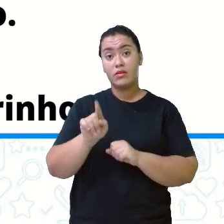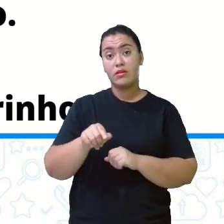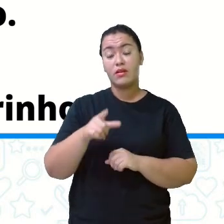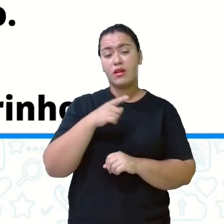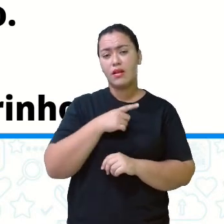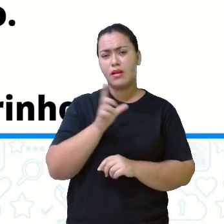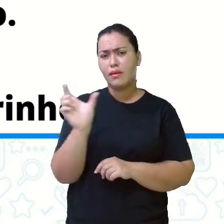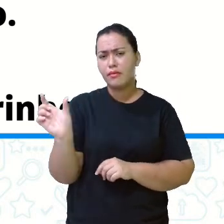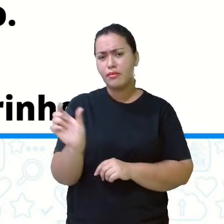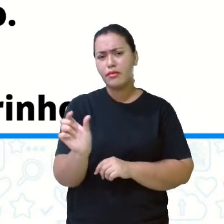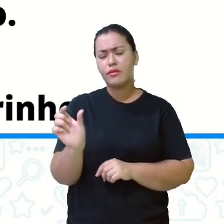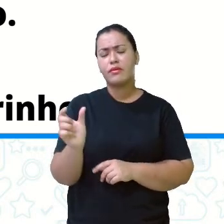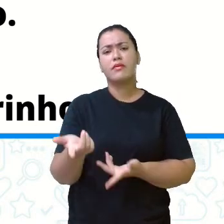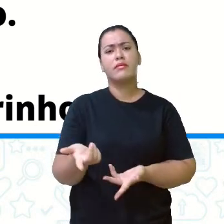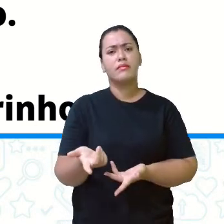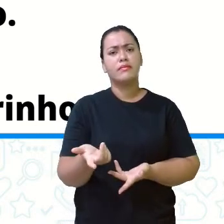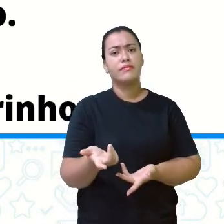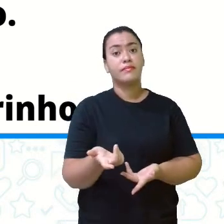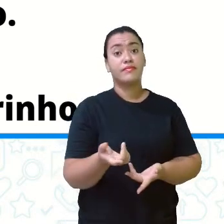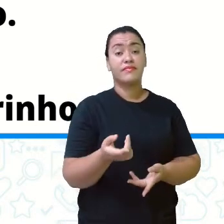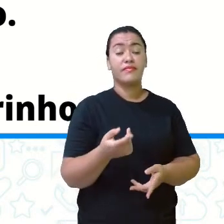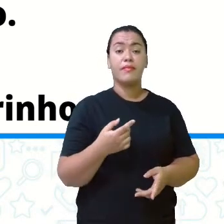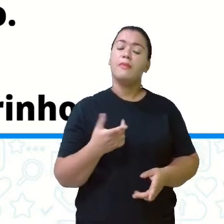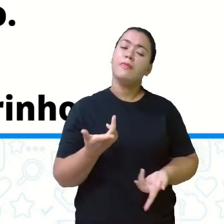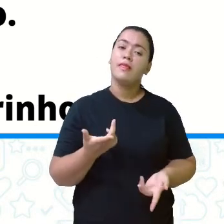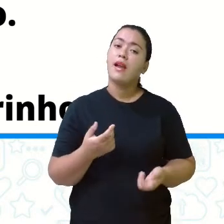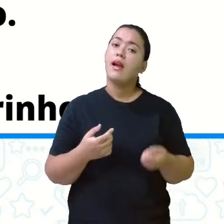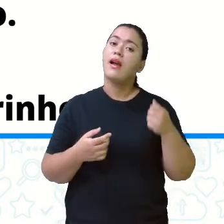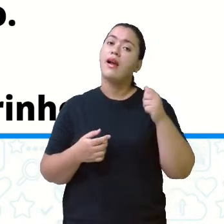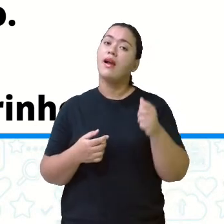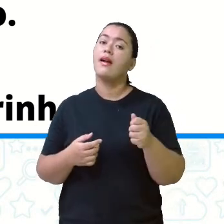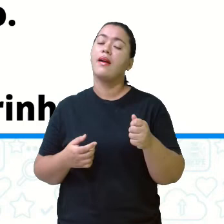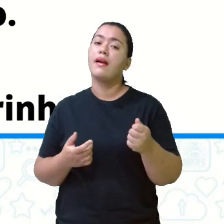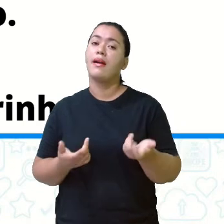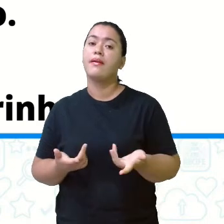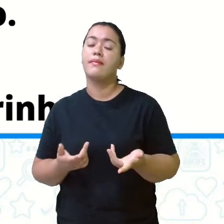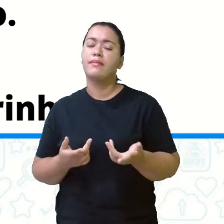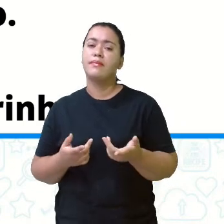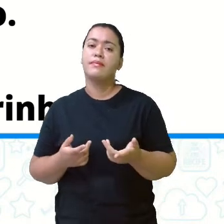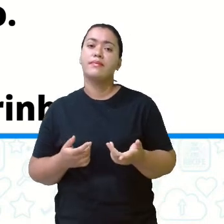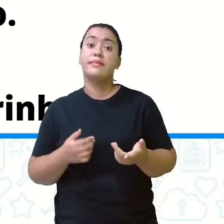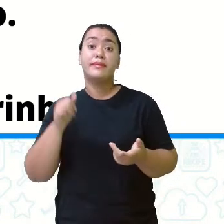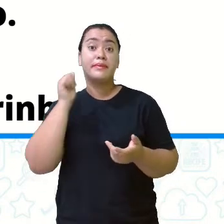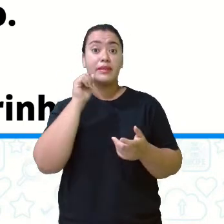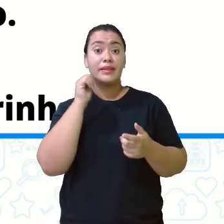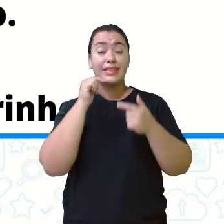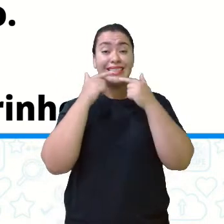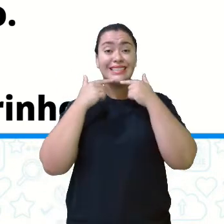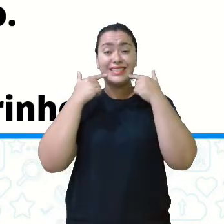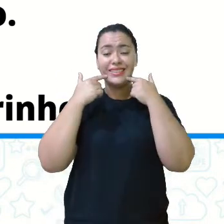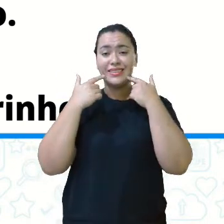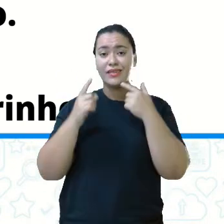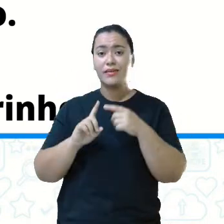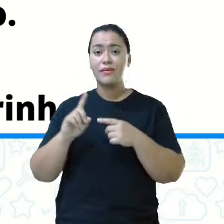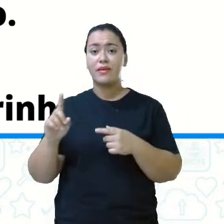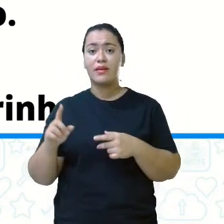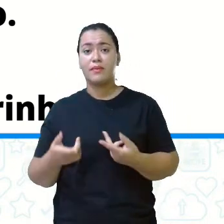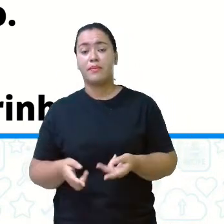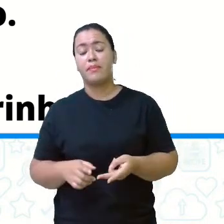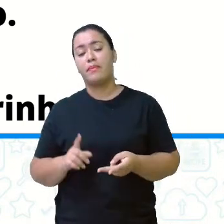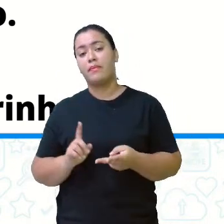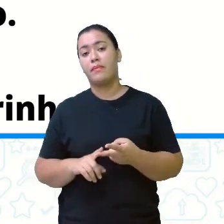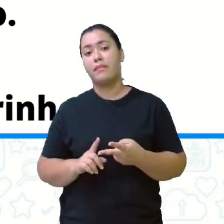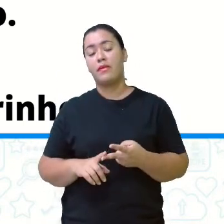no diminutivo? Será que é a frase A? Cibele sorriu para ele. Será que é a frase